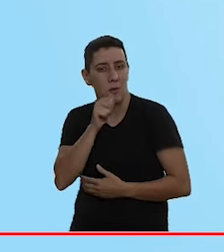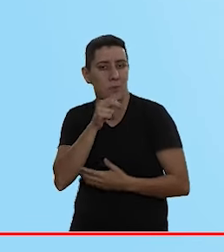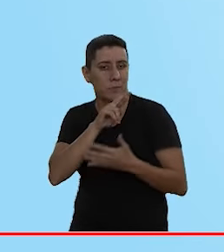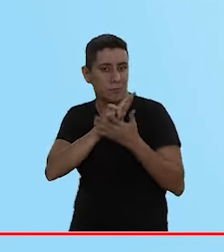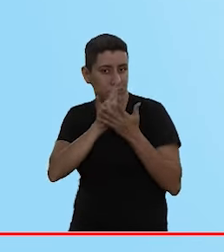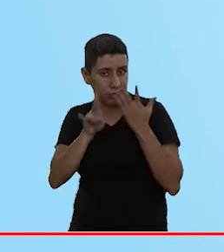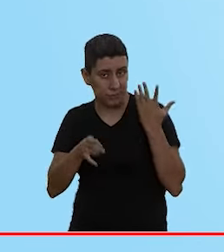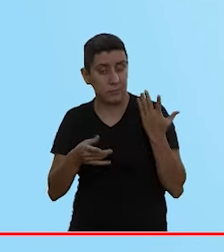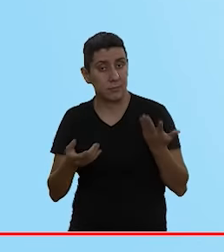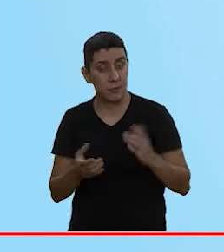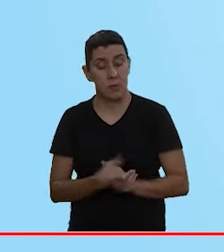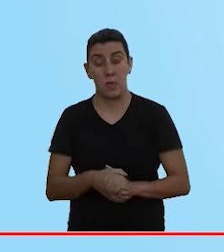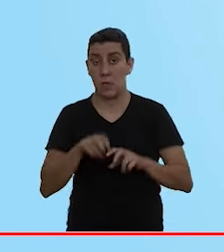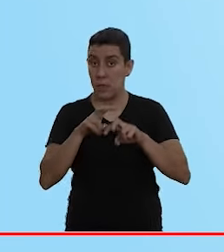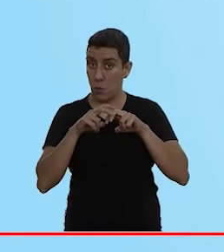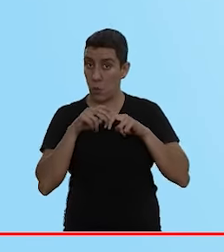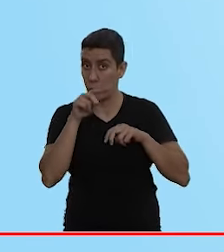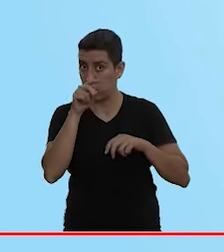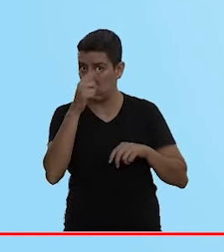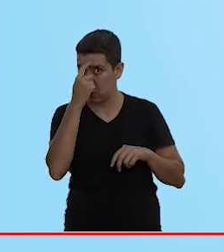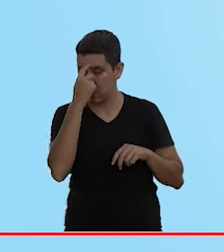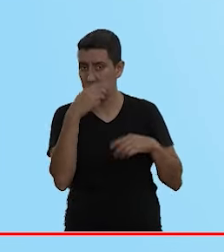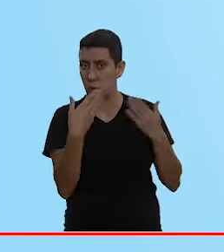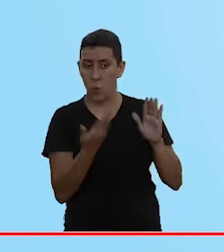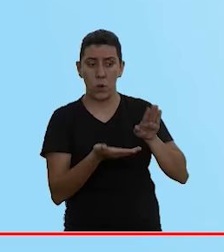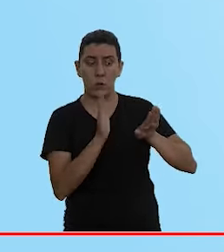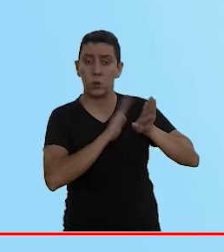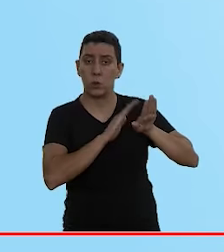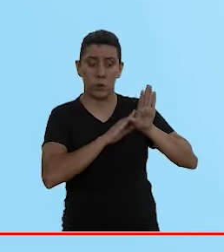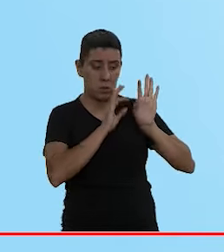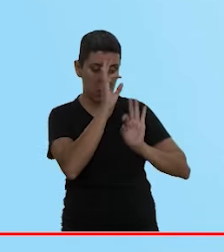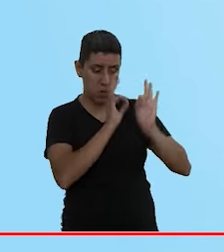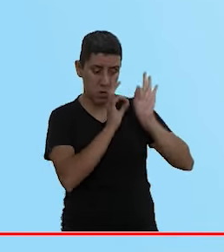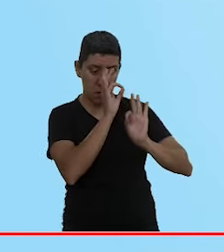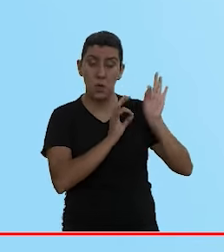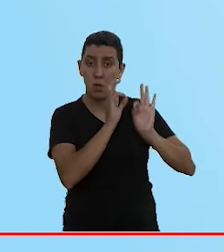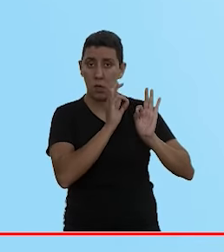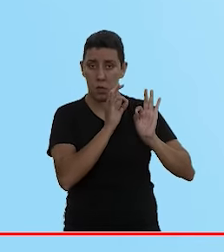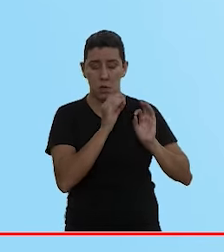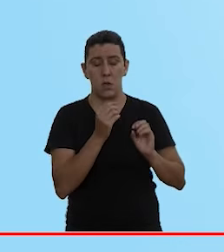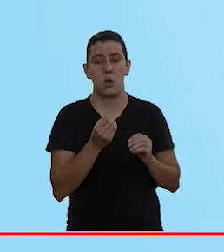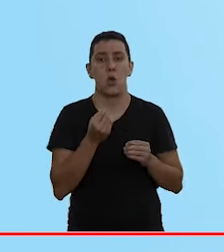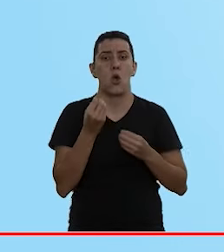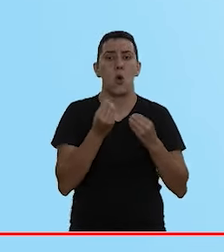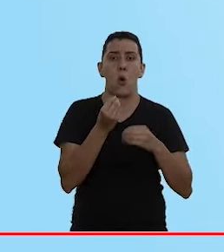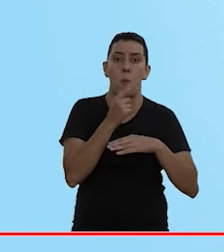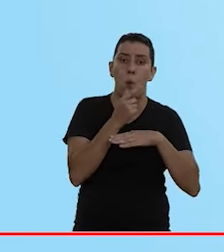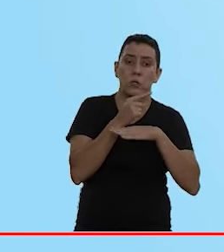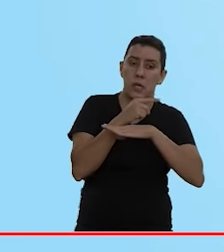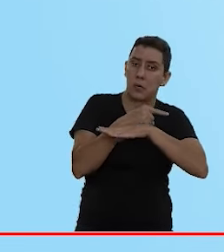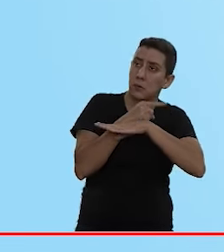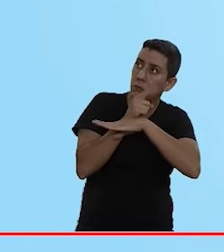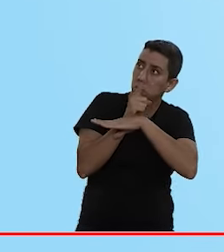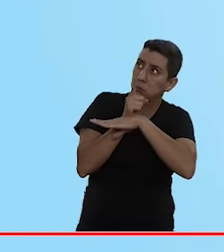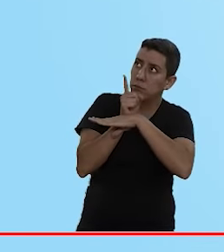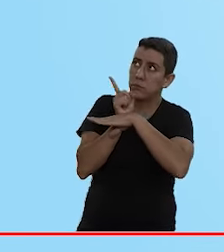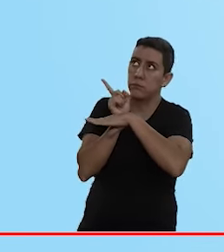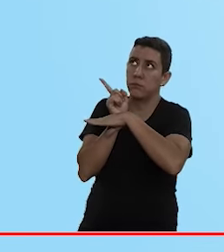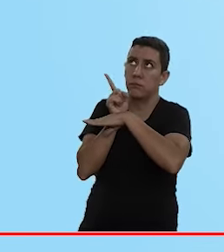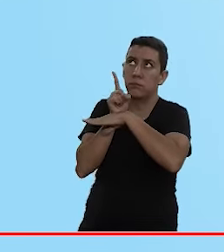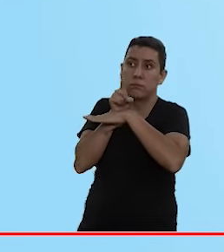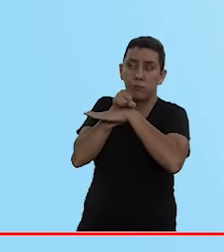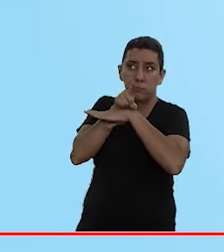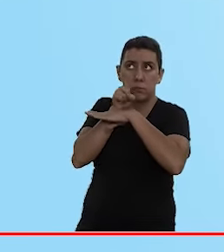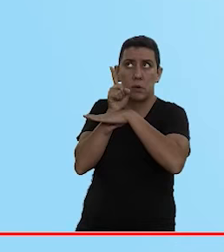algoritmo de segmento, né, dos trackers, de segmento solar, utilizando também a corrente